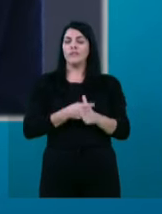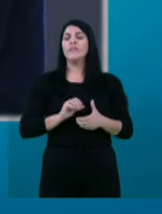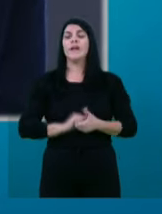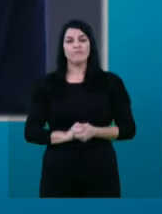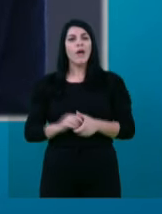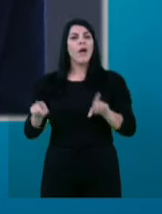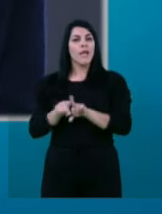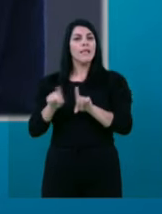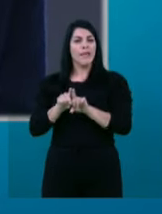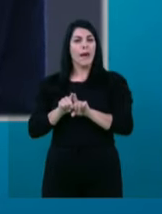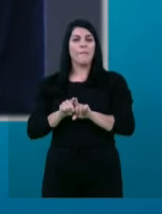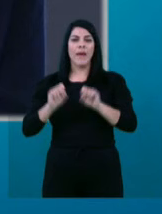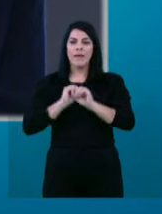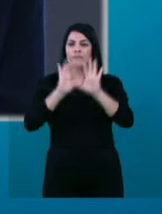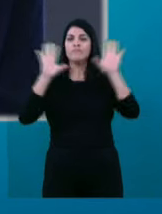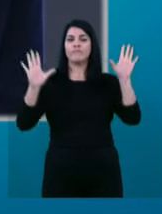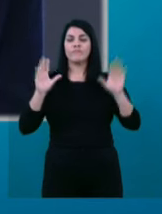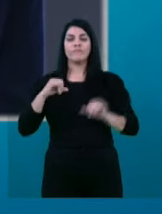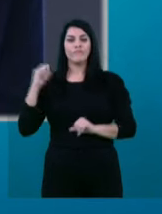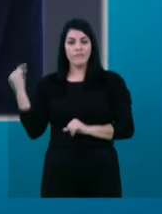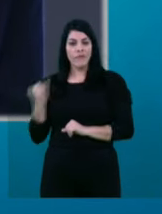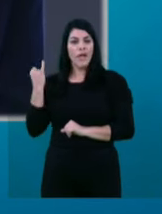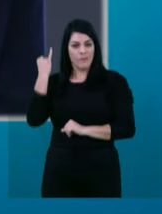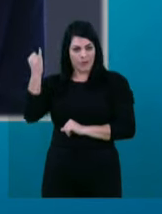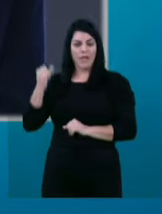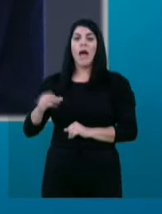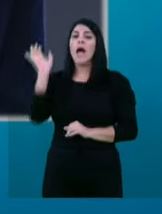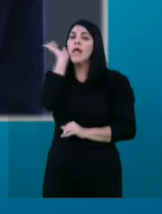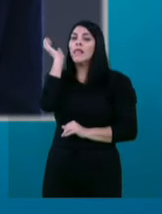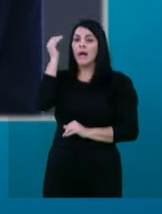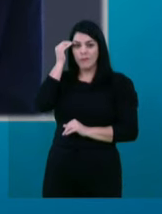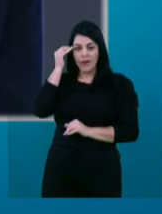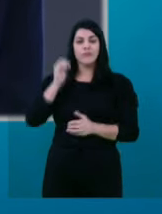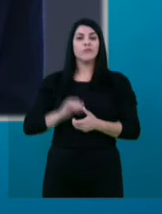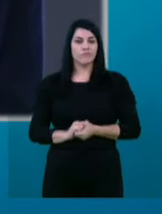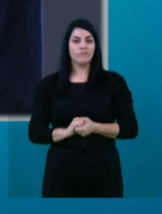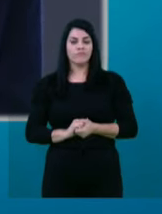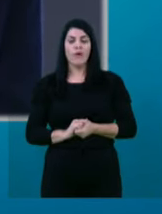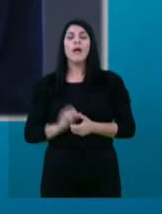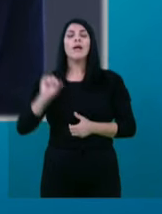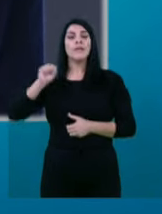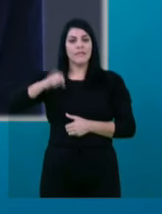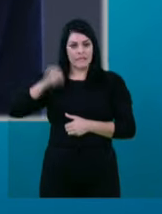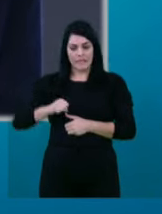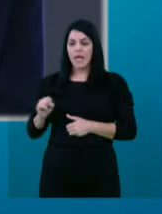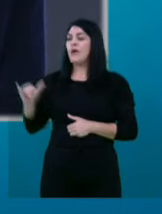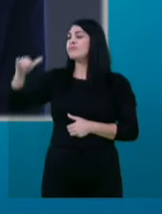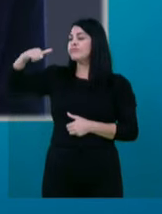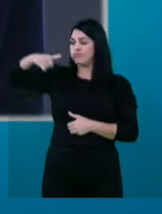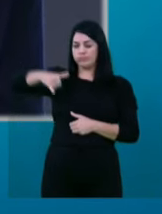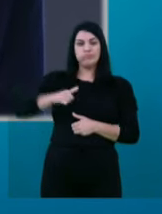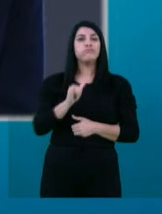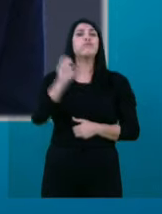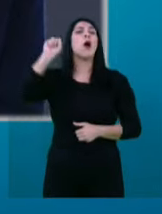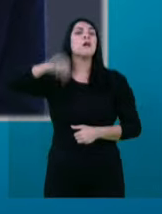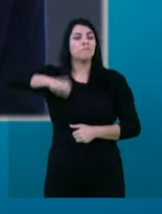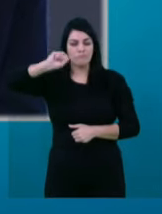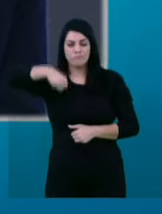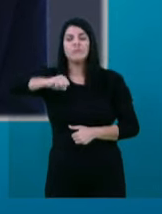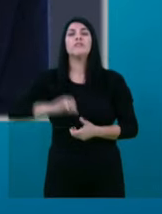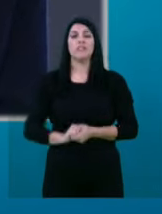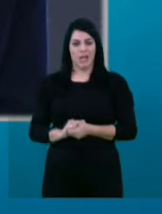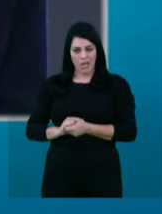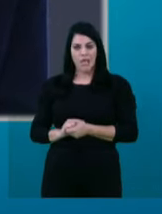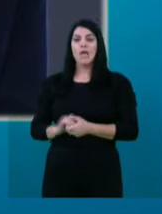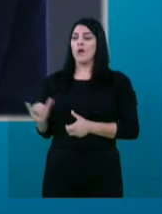a transparência é fundamental. A Tabata andou, sim. Andou de King Air, bimotor,